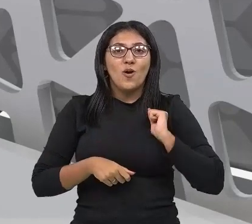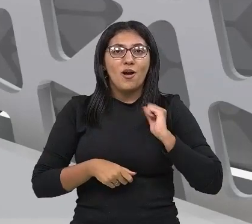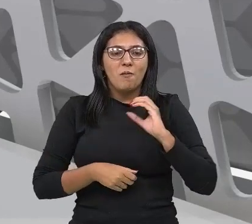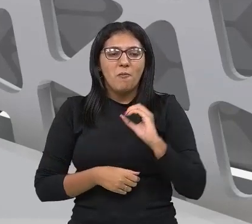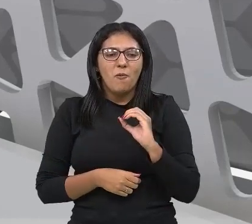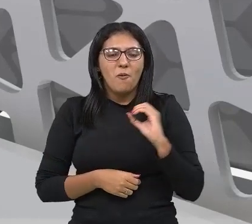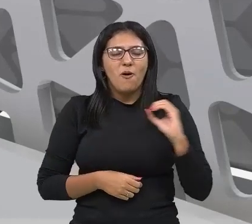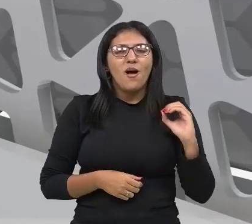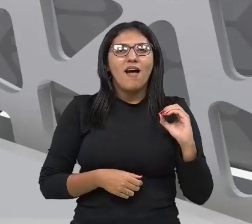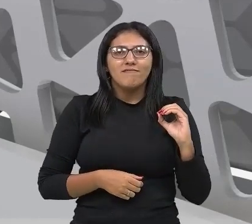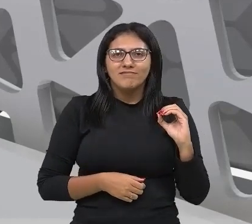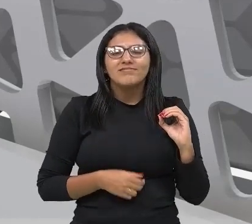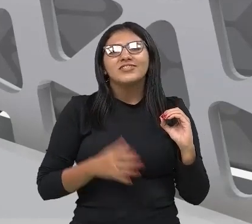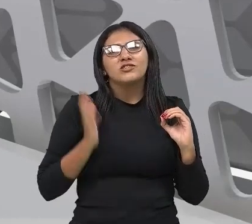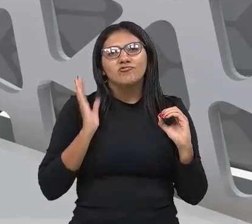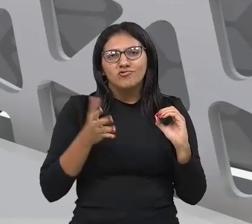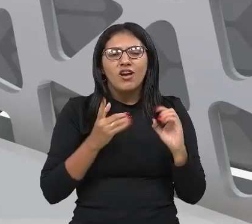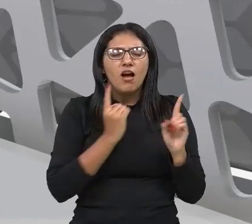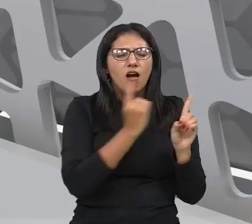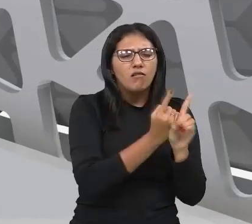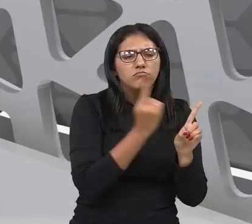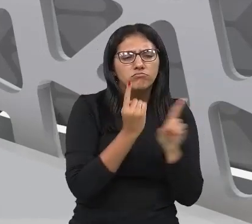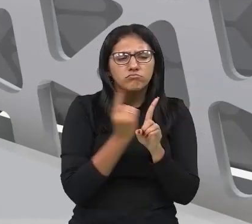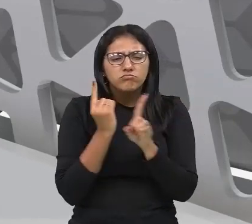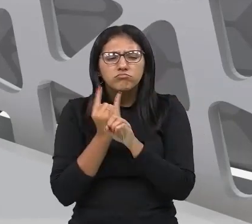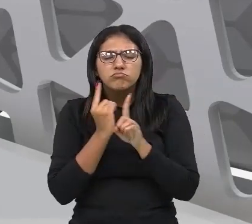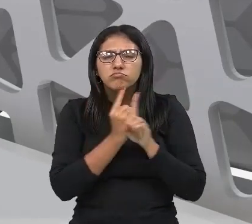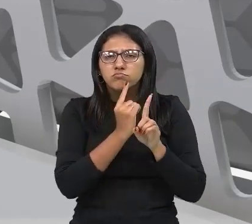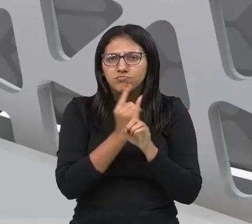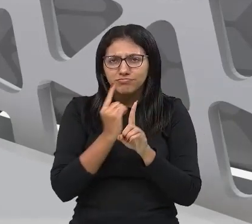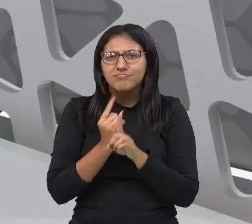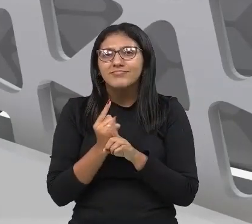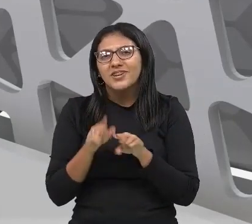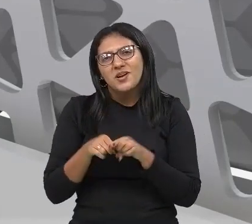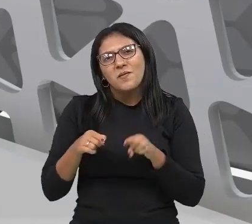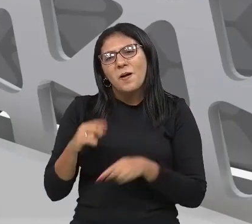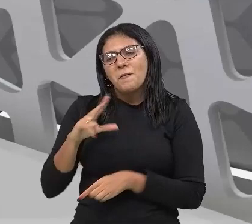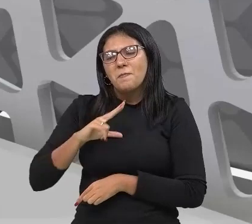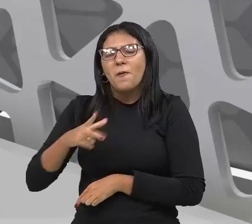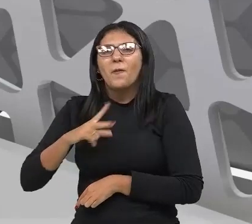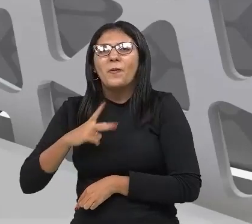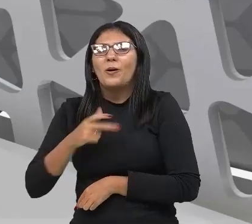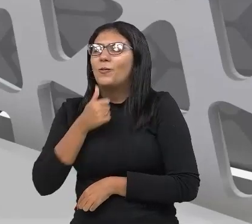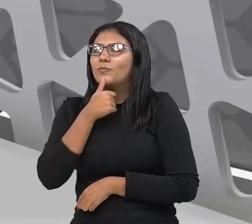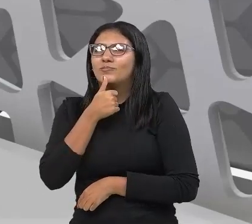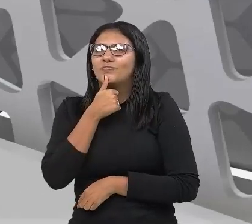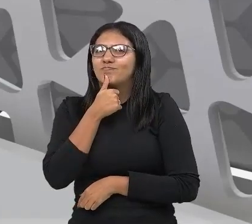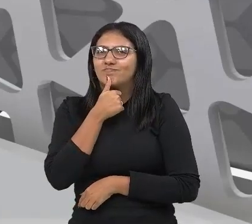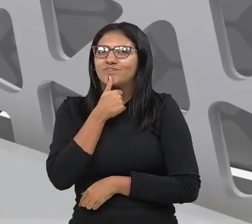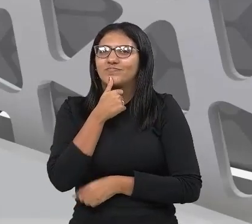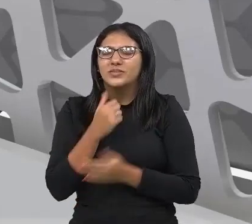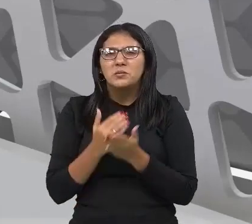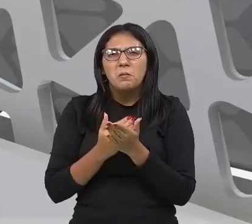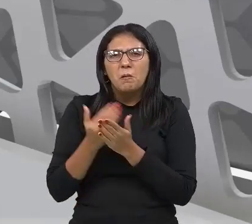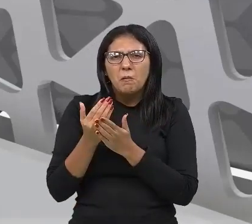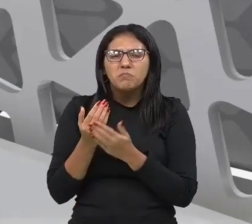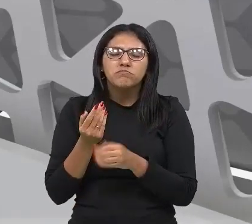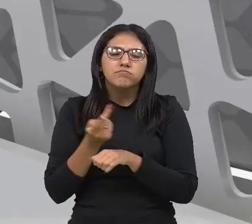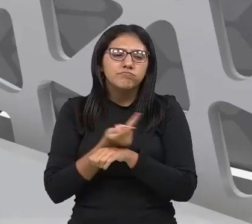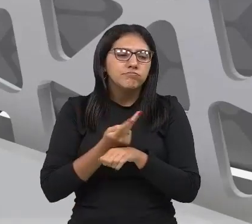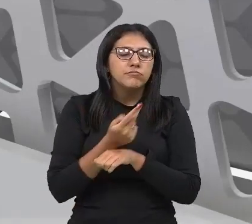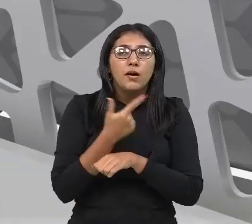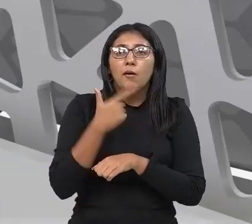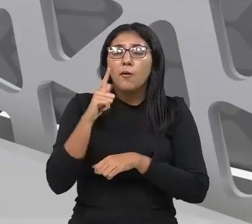eles estavam encontrando esses metais preciosos, e os portugueses não. Mas então, eles vão em busca, né, de